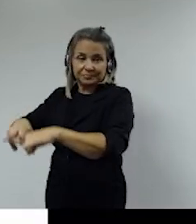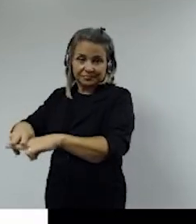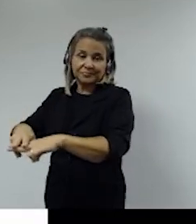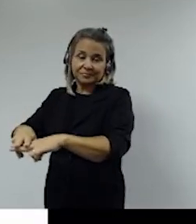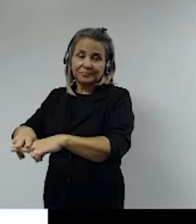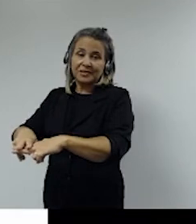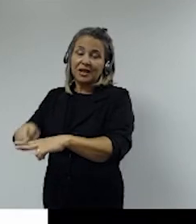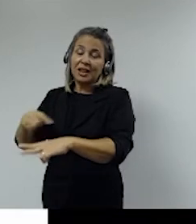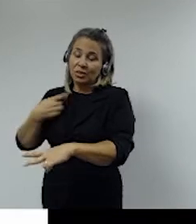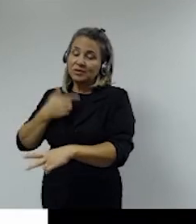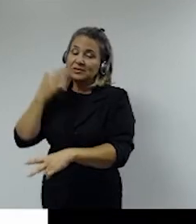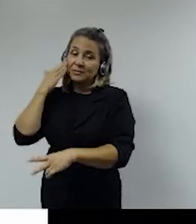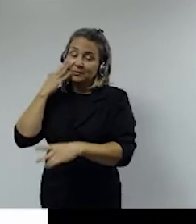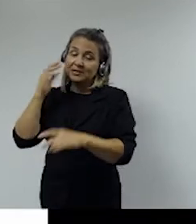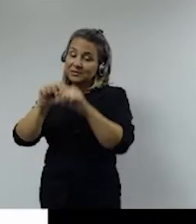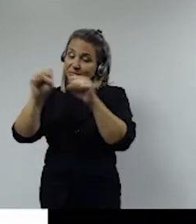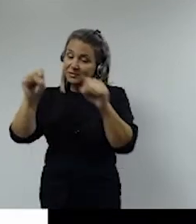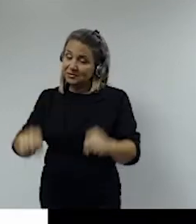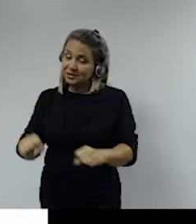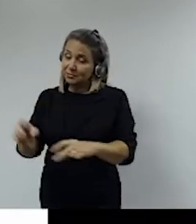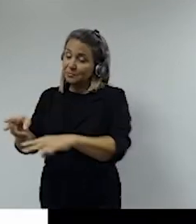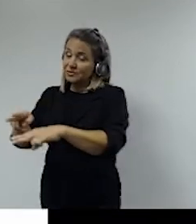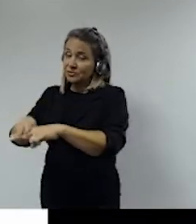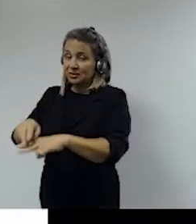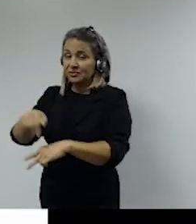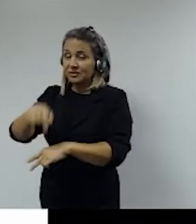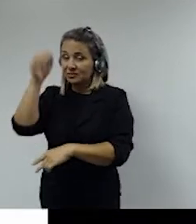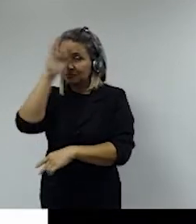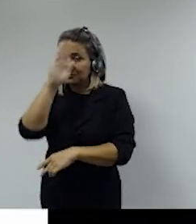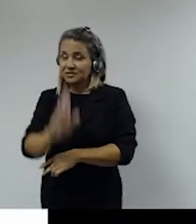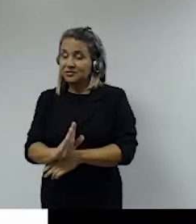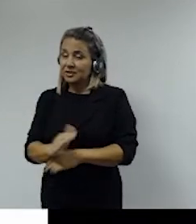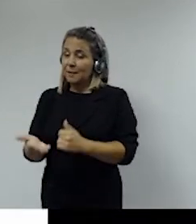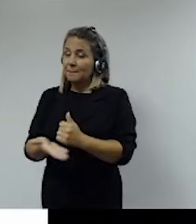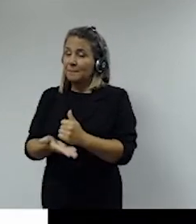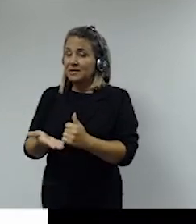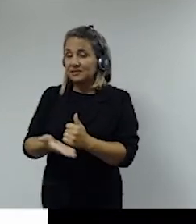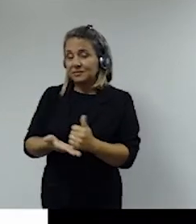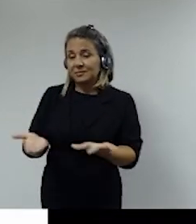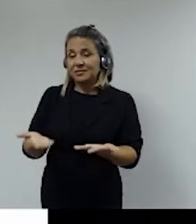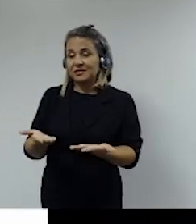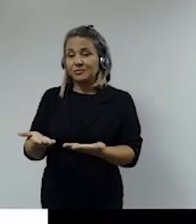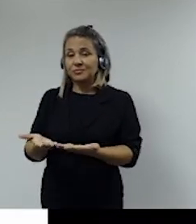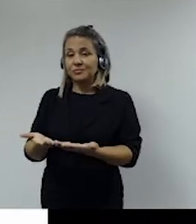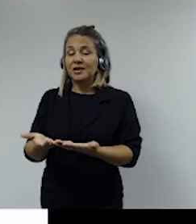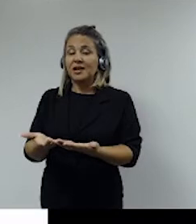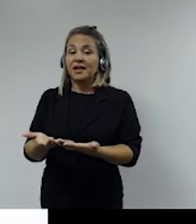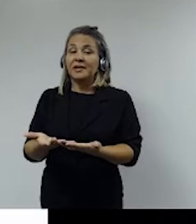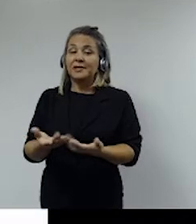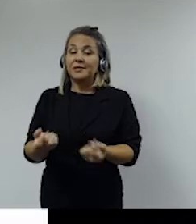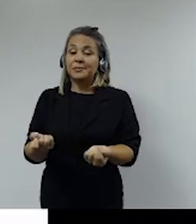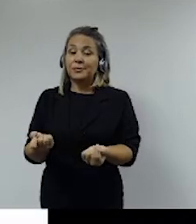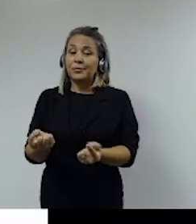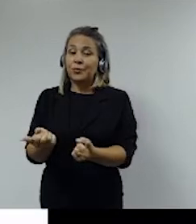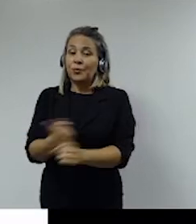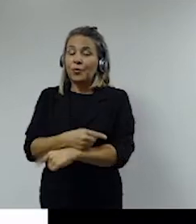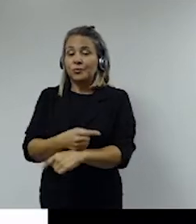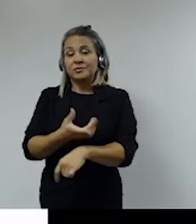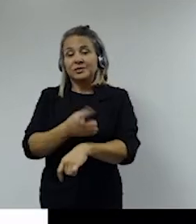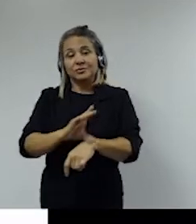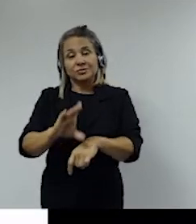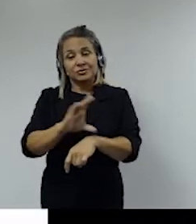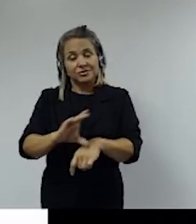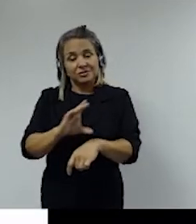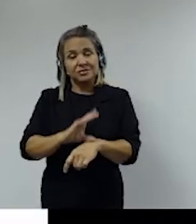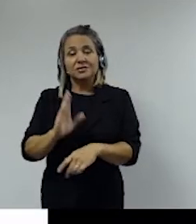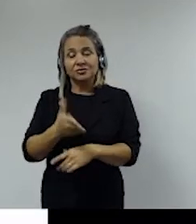gente sabe que nós temos hoje no Brasil um sistema prisional que é basicamente um Estado inconstitucional, né, de coisas como bem dito já pelo STF.